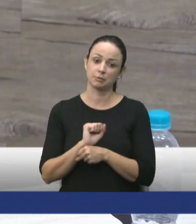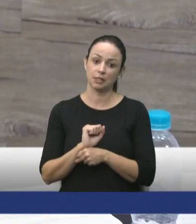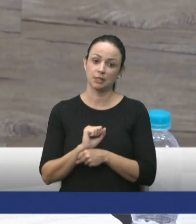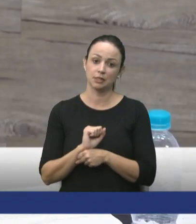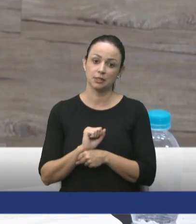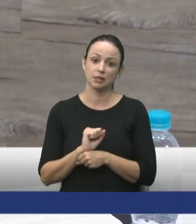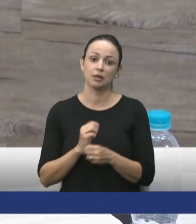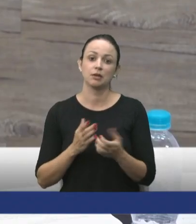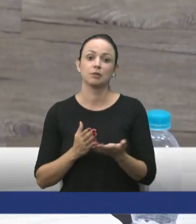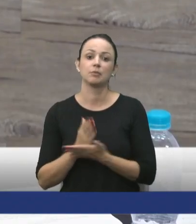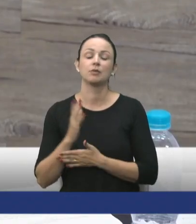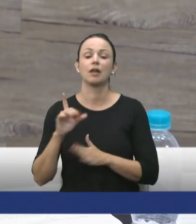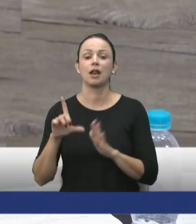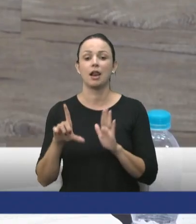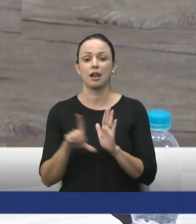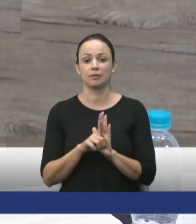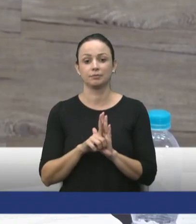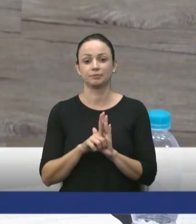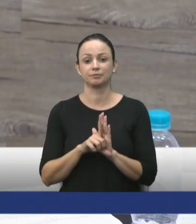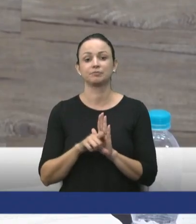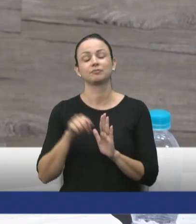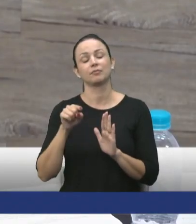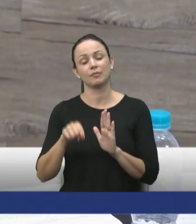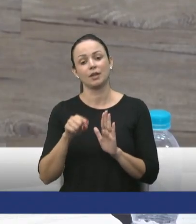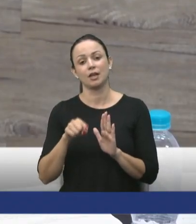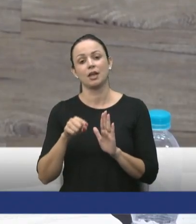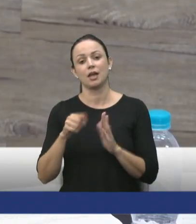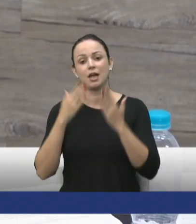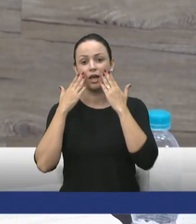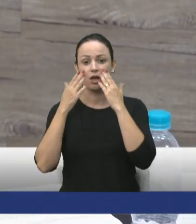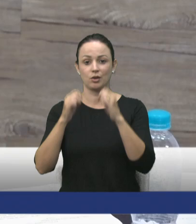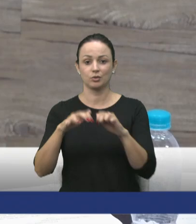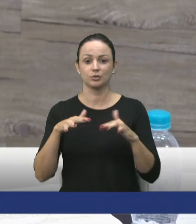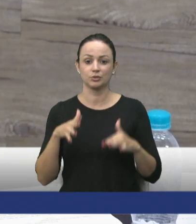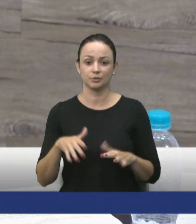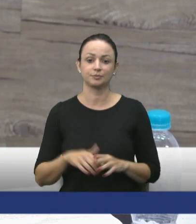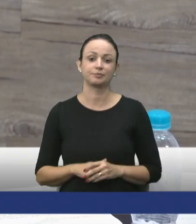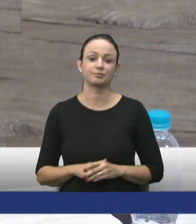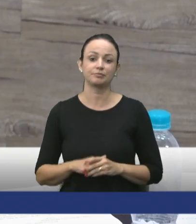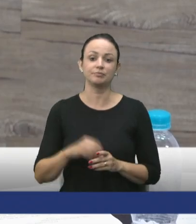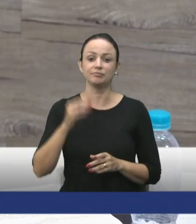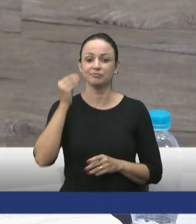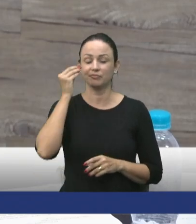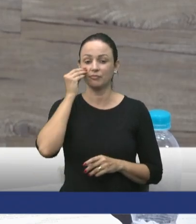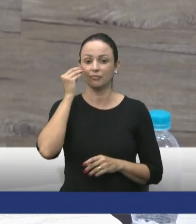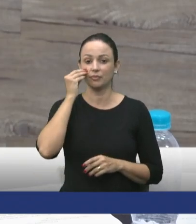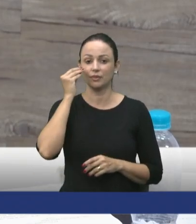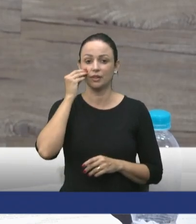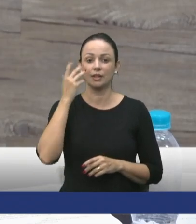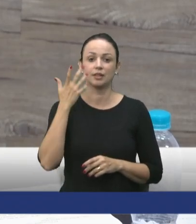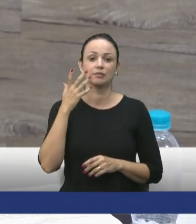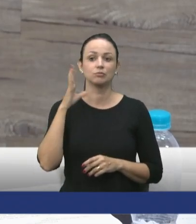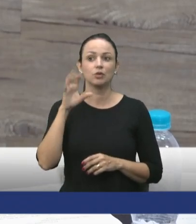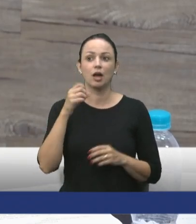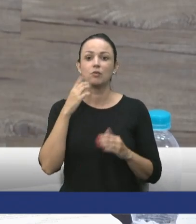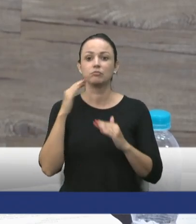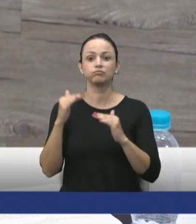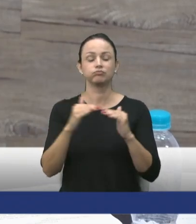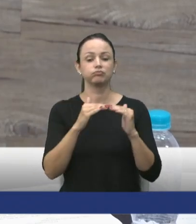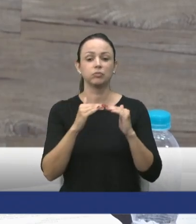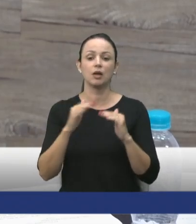a aprovação da lei para essa audiência, inclusive, né? Para tentar, não buscar consenso, mas